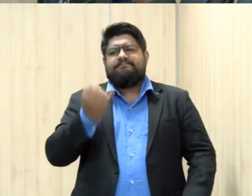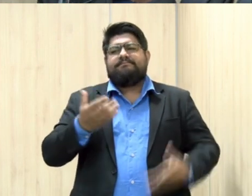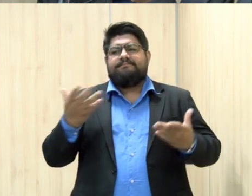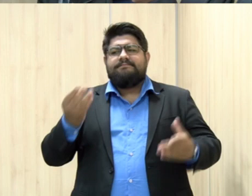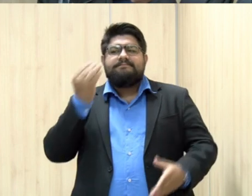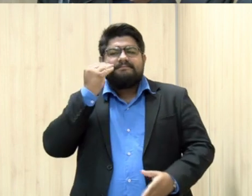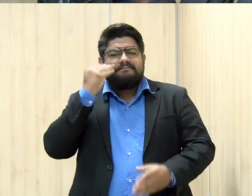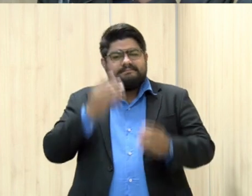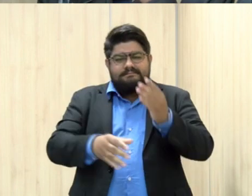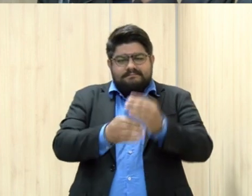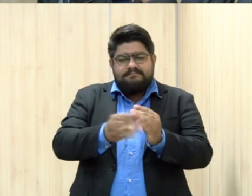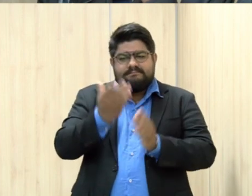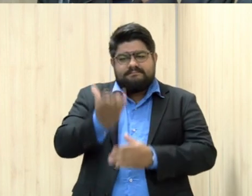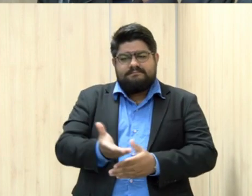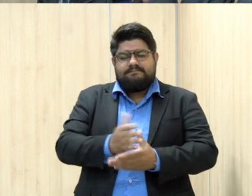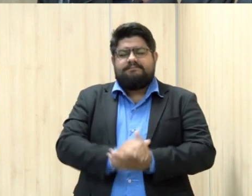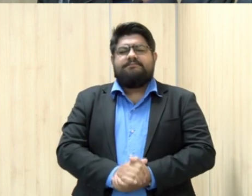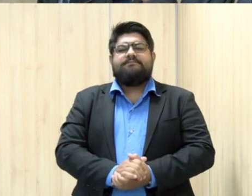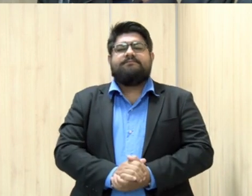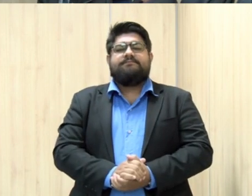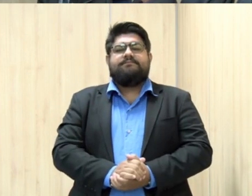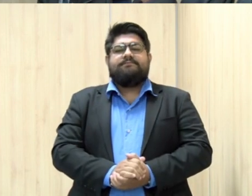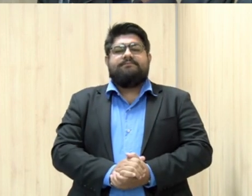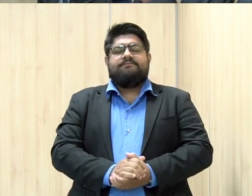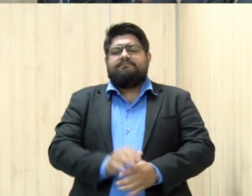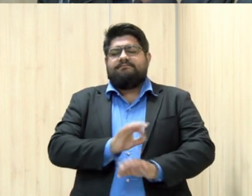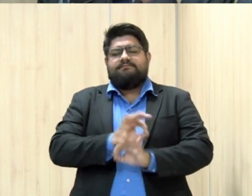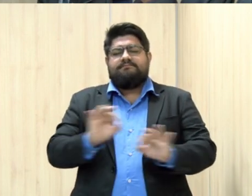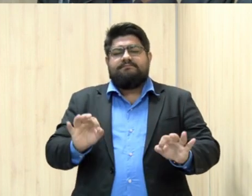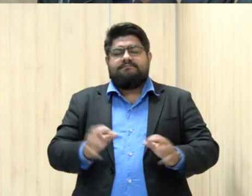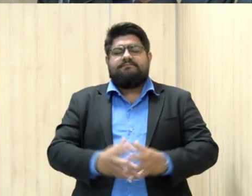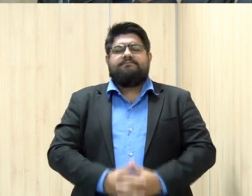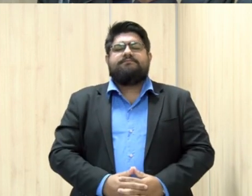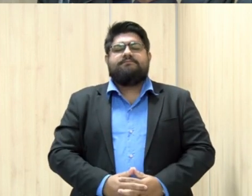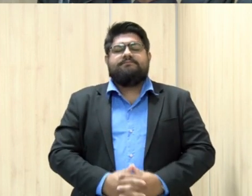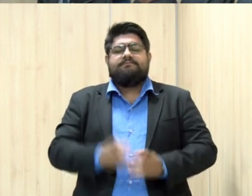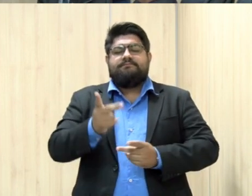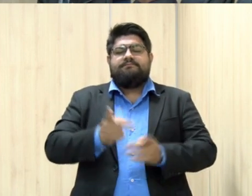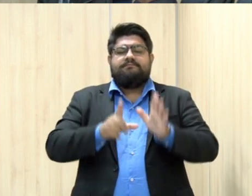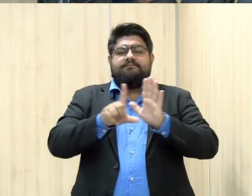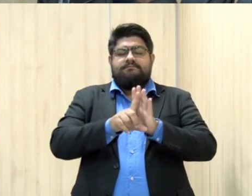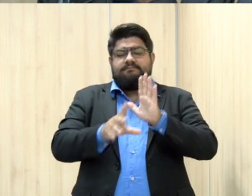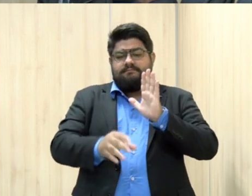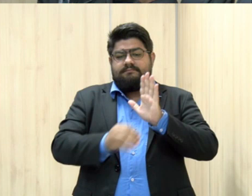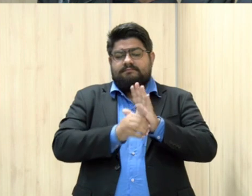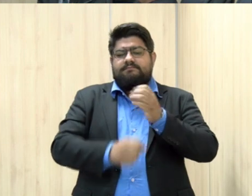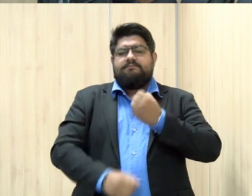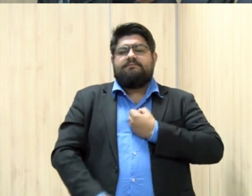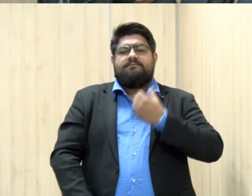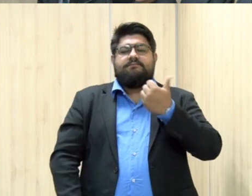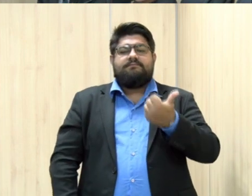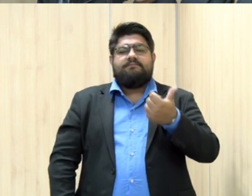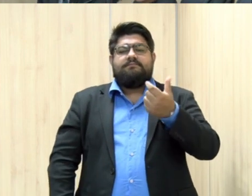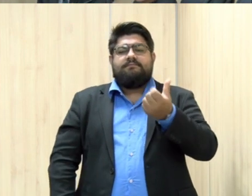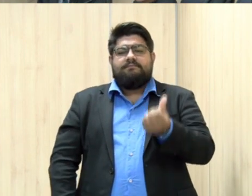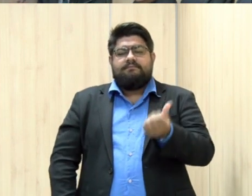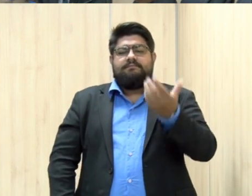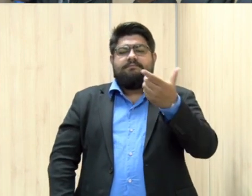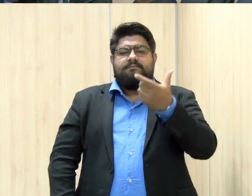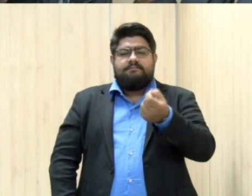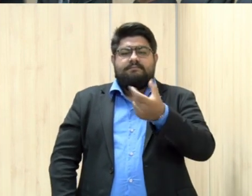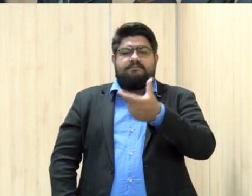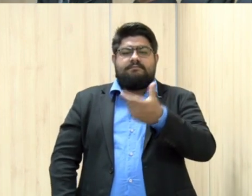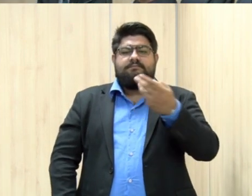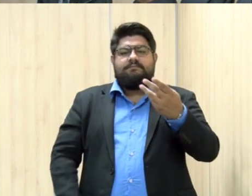tentar contribuir com vossa excelência nesse sentido projeto de lei complementar número 16 de